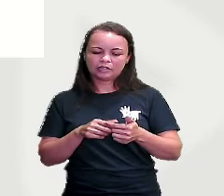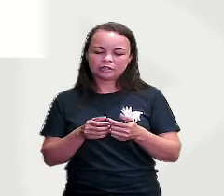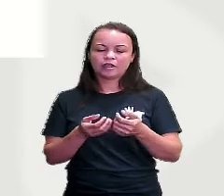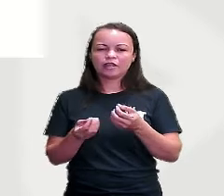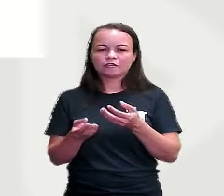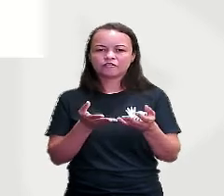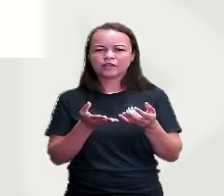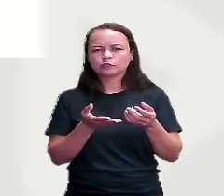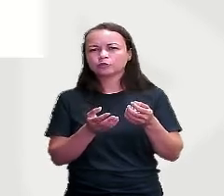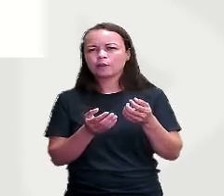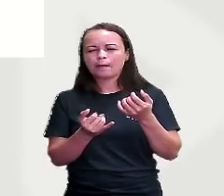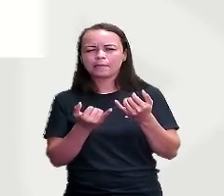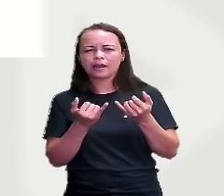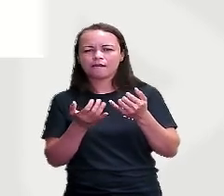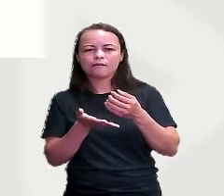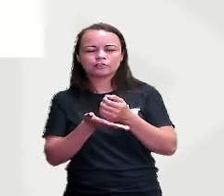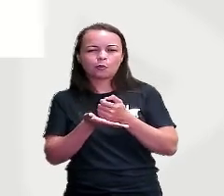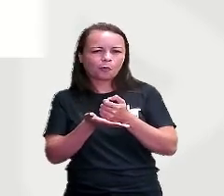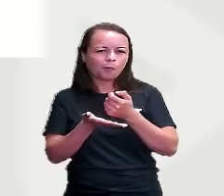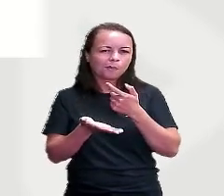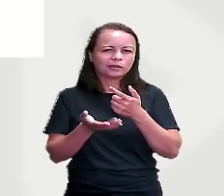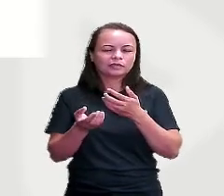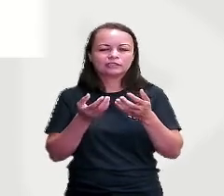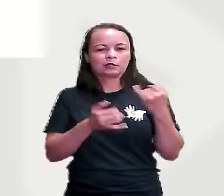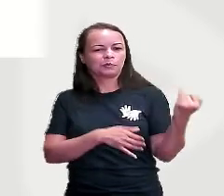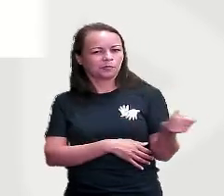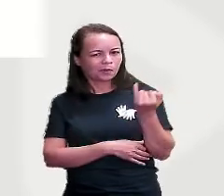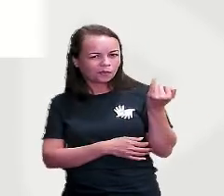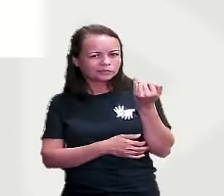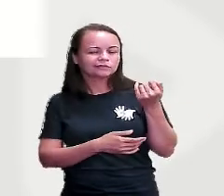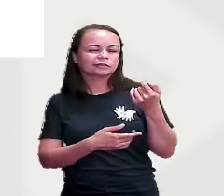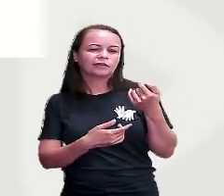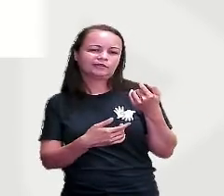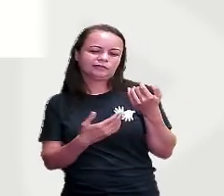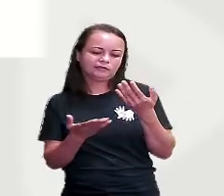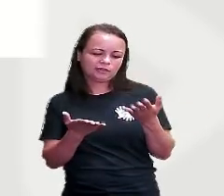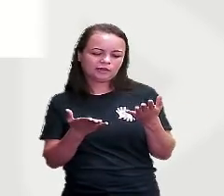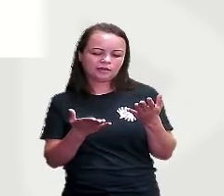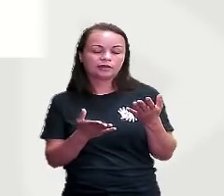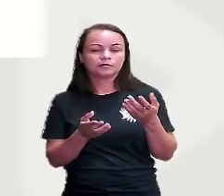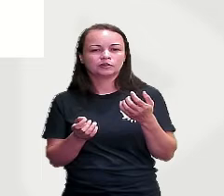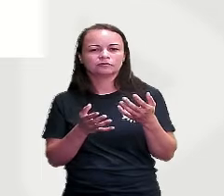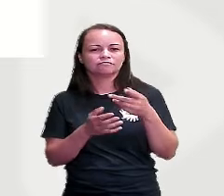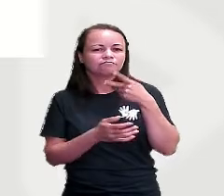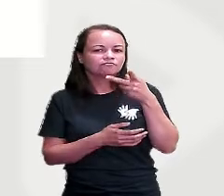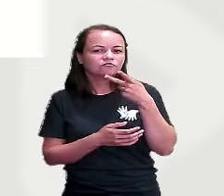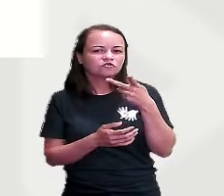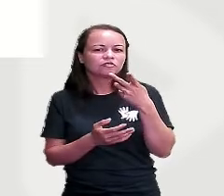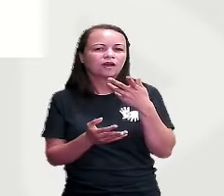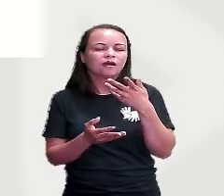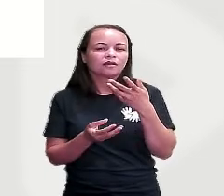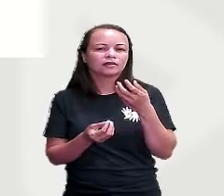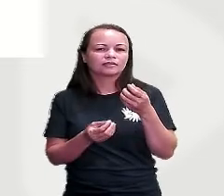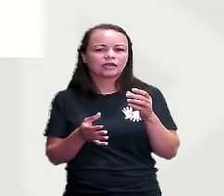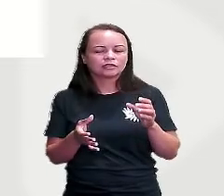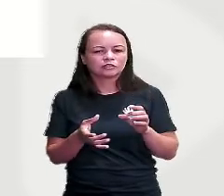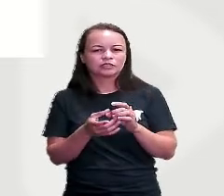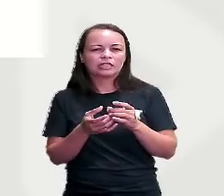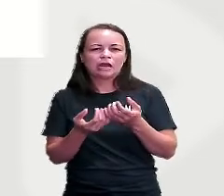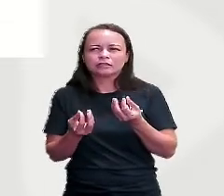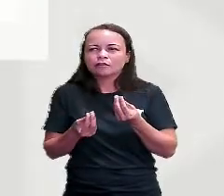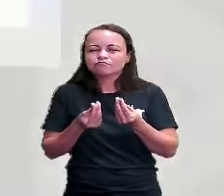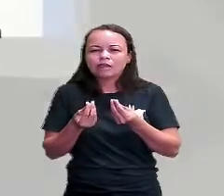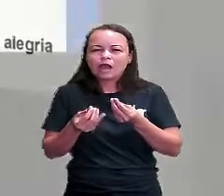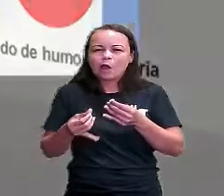isso, ela também tem uma importância tão grande também quando a gente fala nessa questão que está associada à dor,